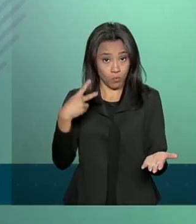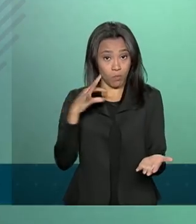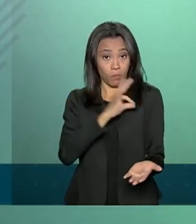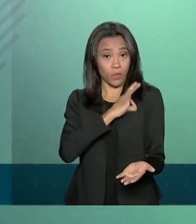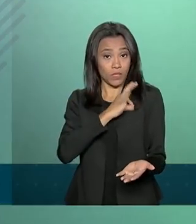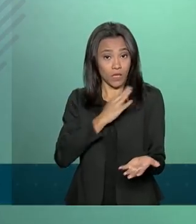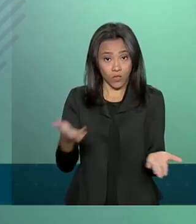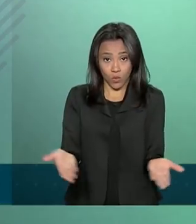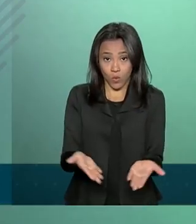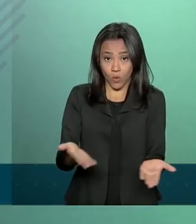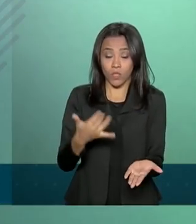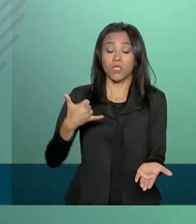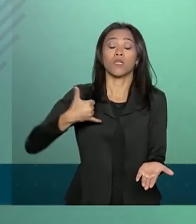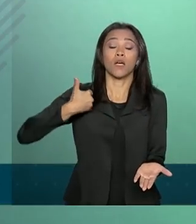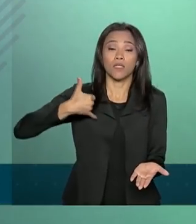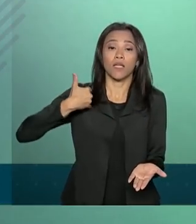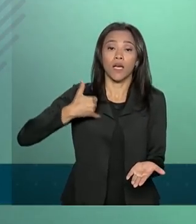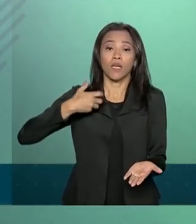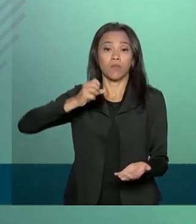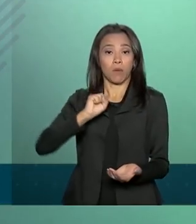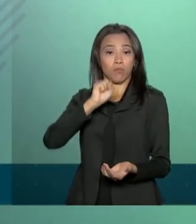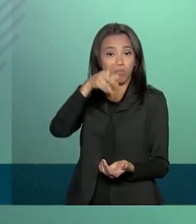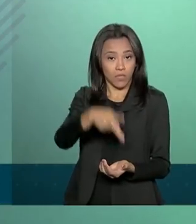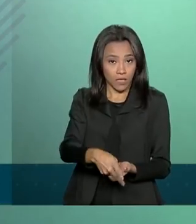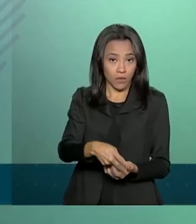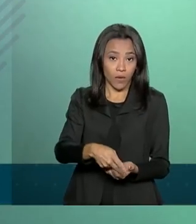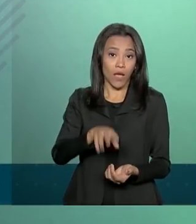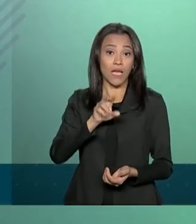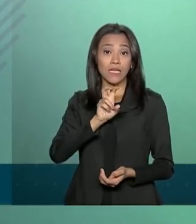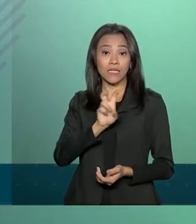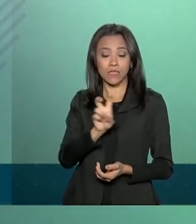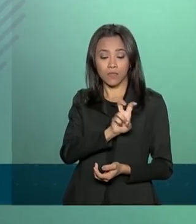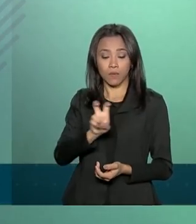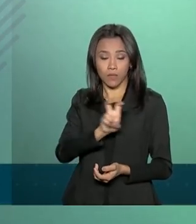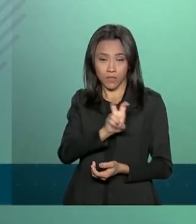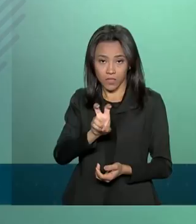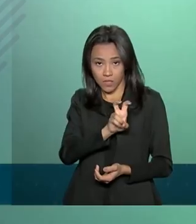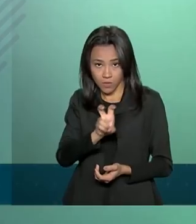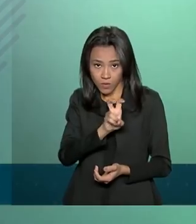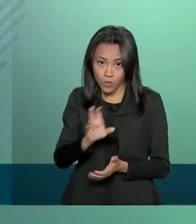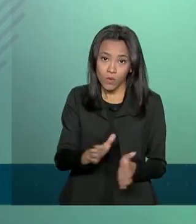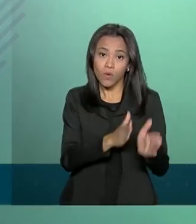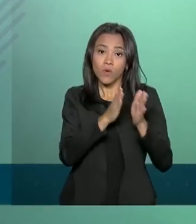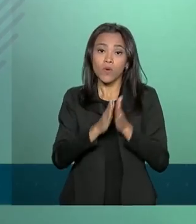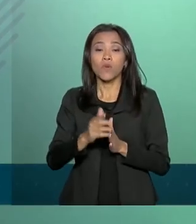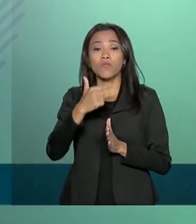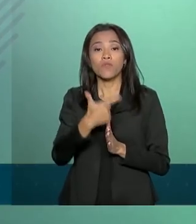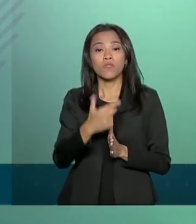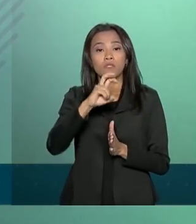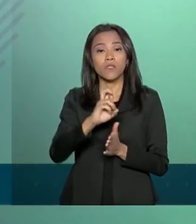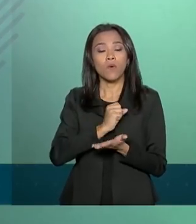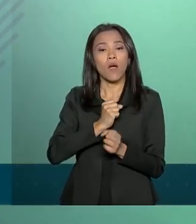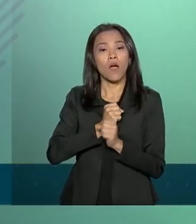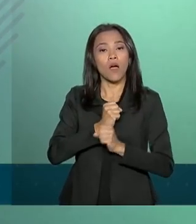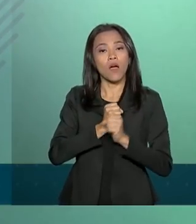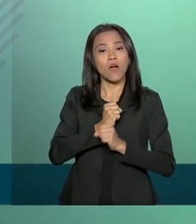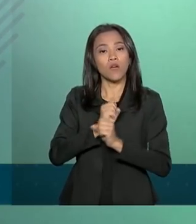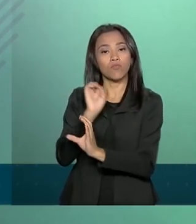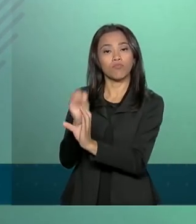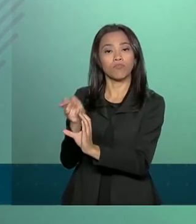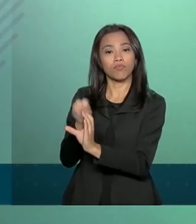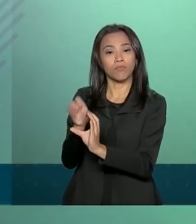idade mínima para aposentadoria de 55 anos com 25 anos de contribuição para as mulheres